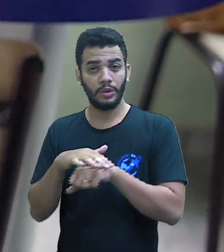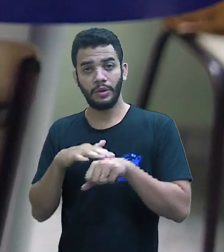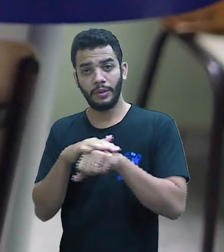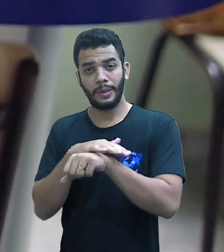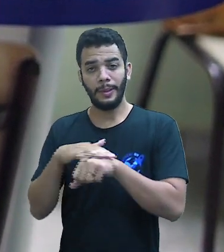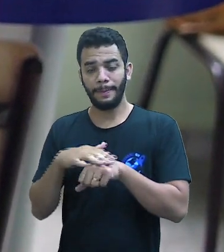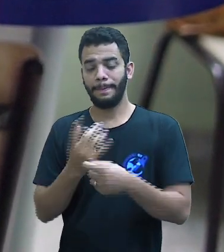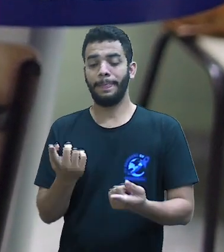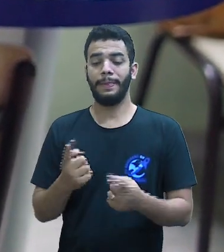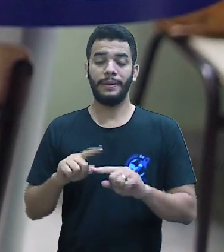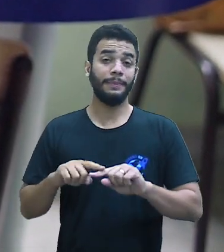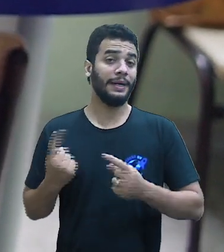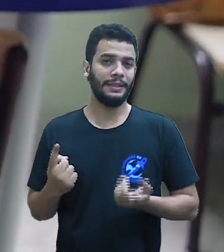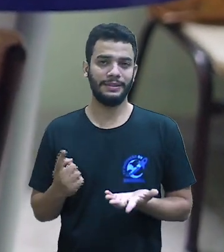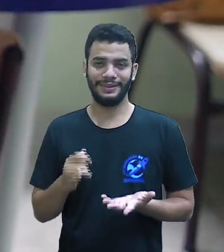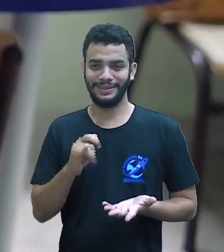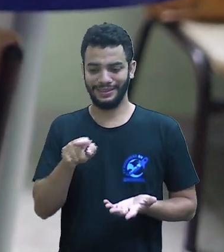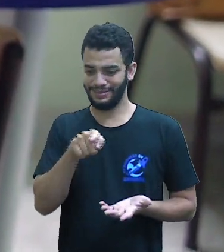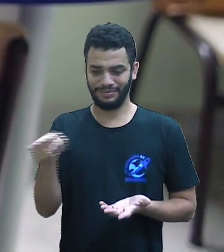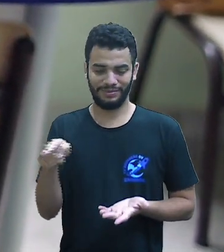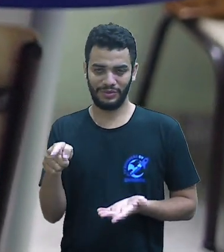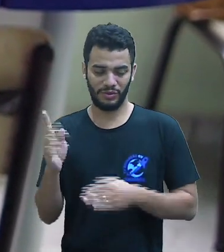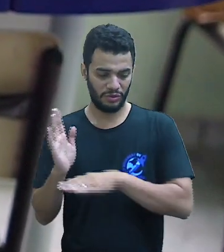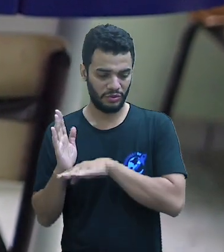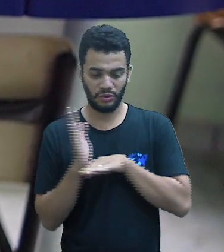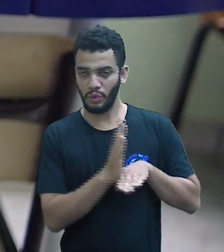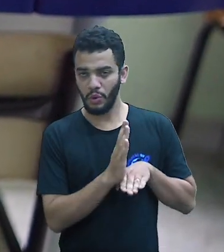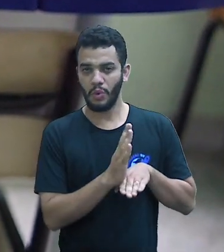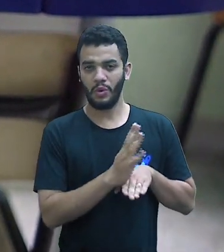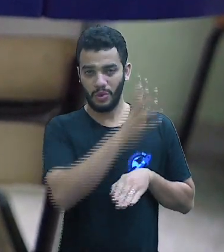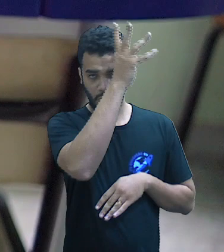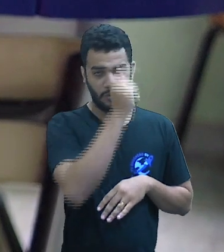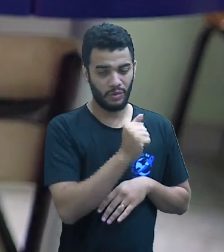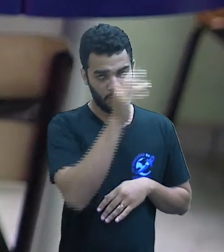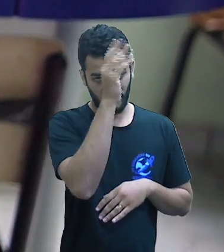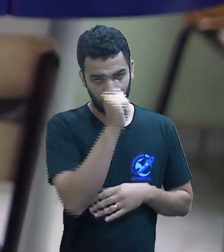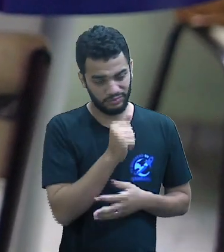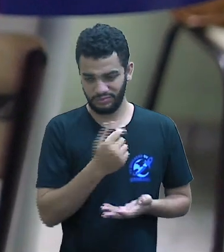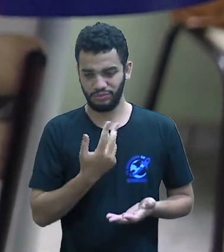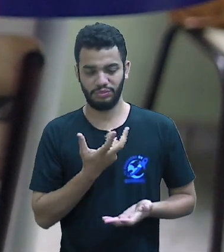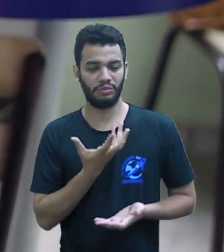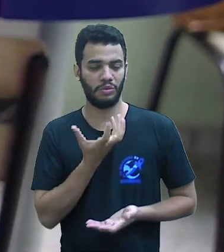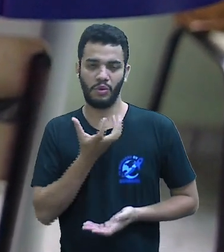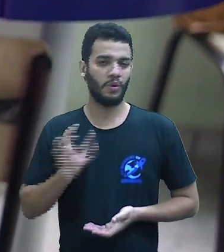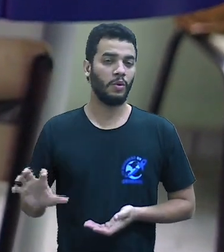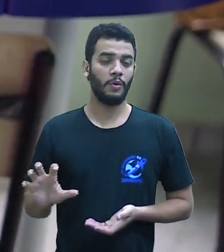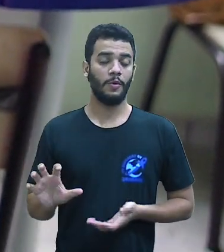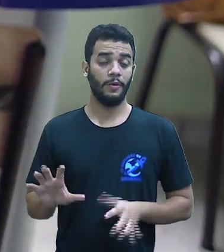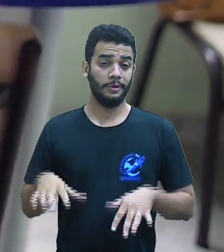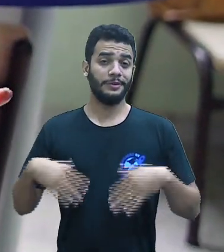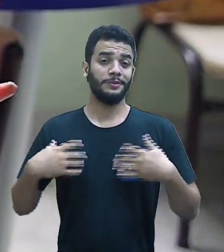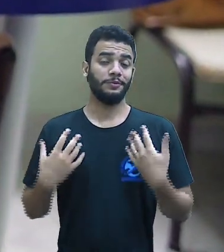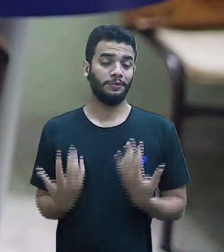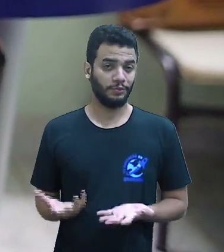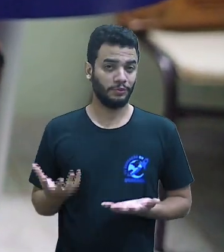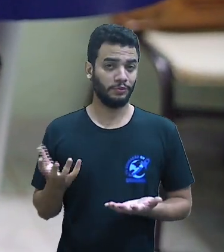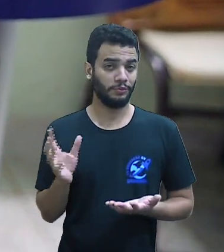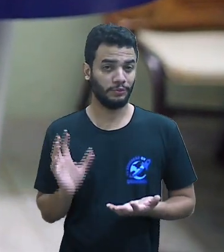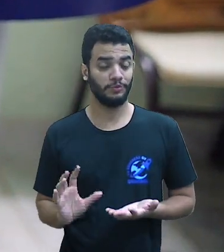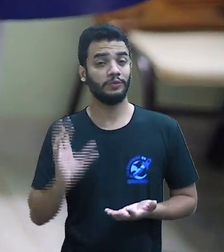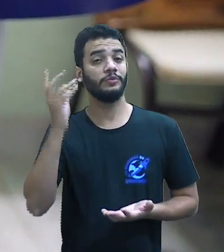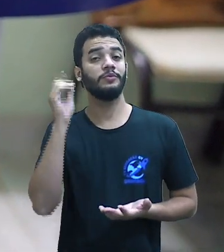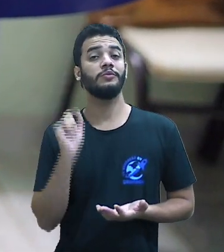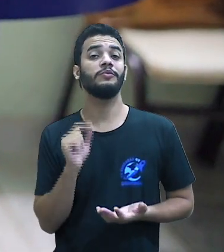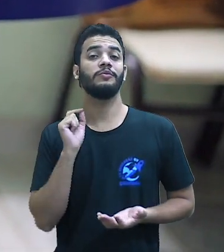queriam ajudar a galinha. E aí, a galinha... Vovó foi